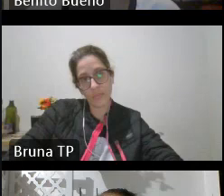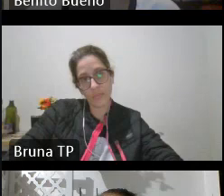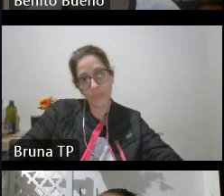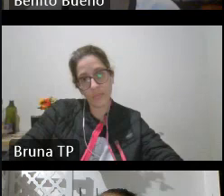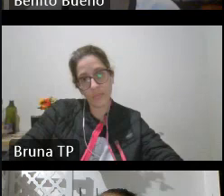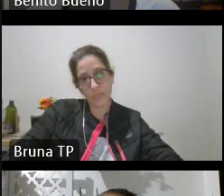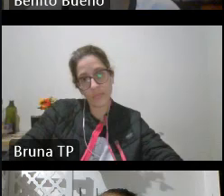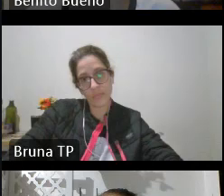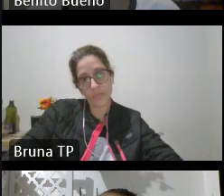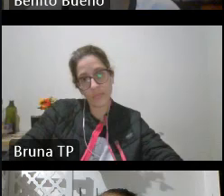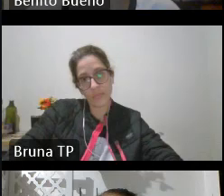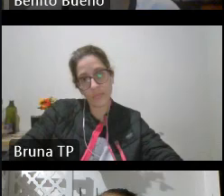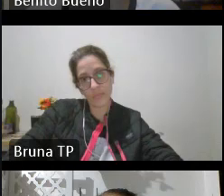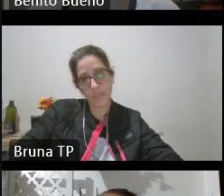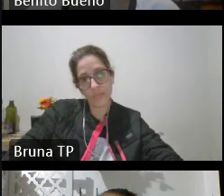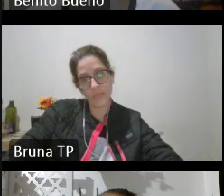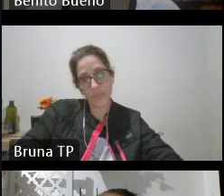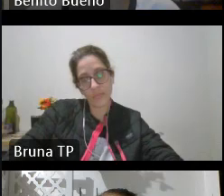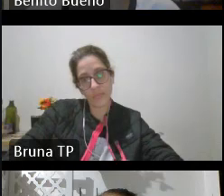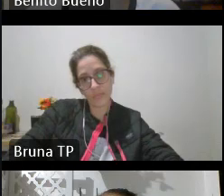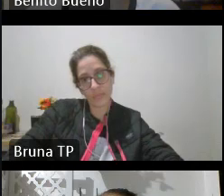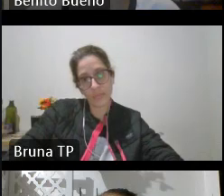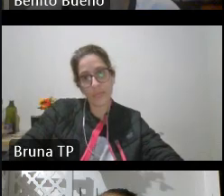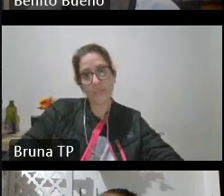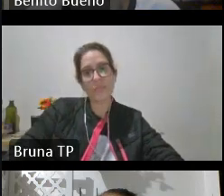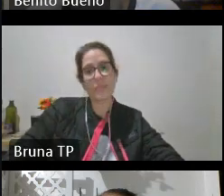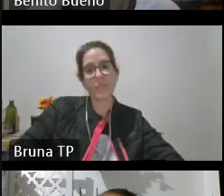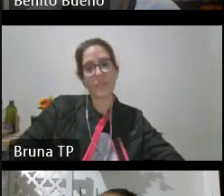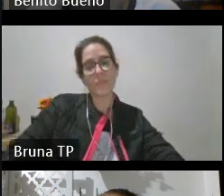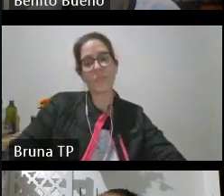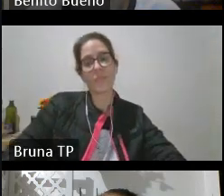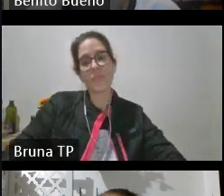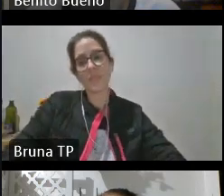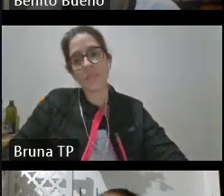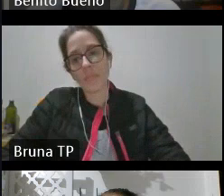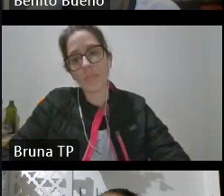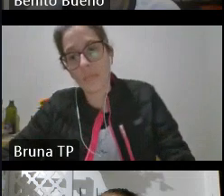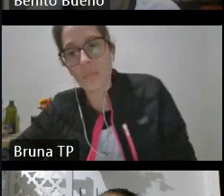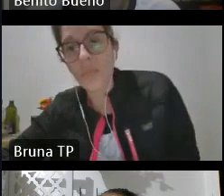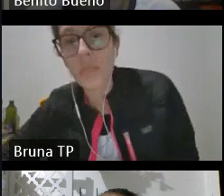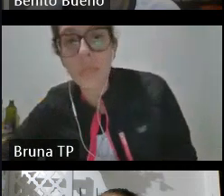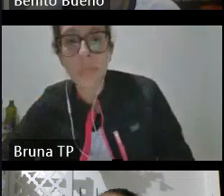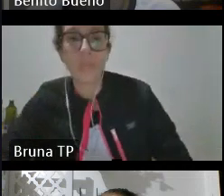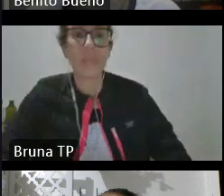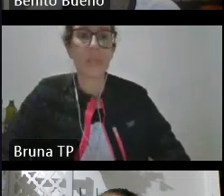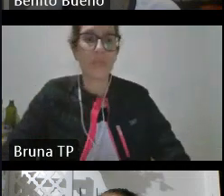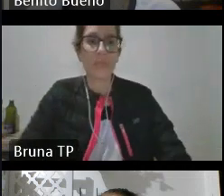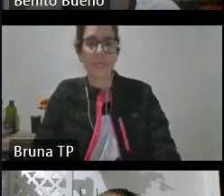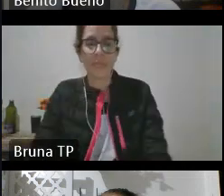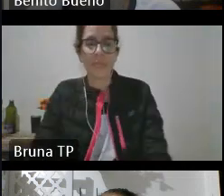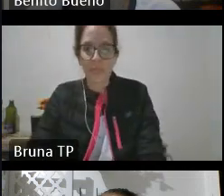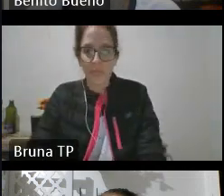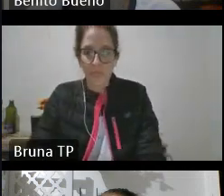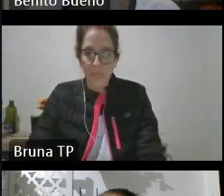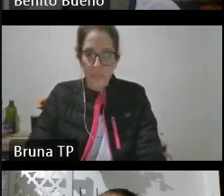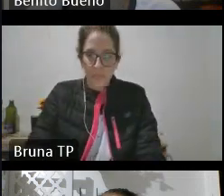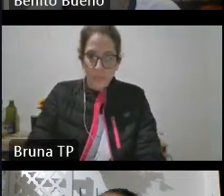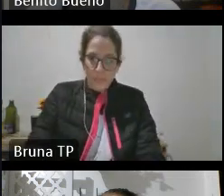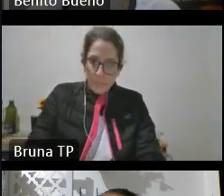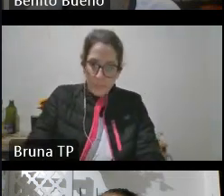grande. E um detalhe que eu acabei não comentando é sobre a consultoria. Eu tenho pessoas que me